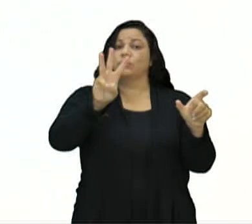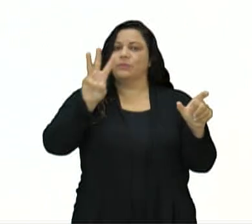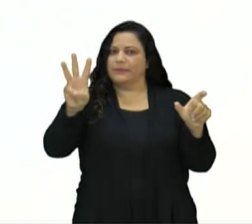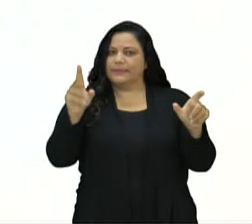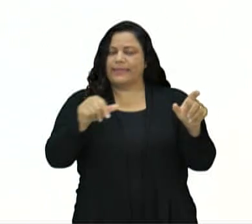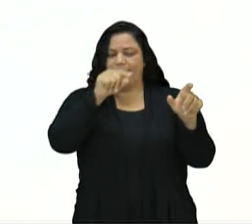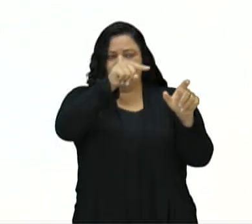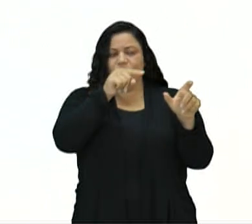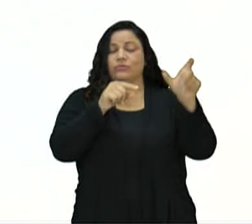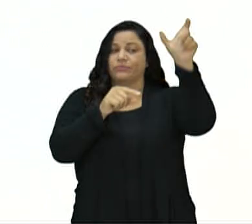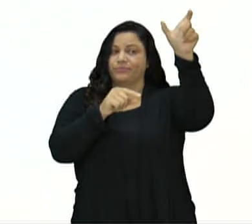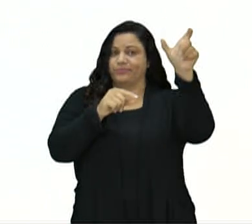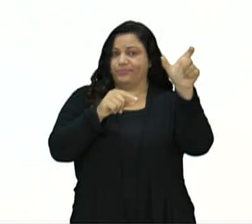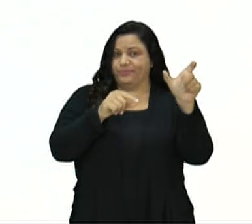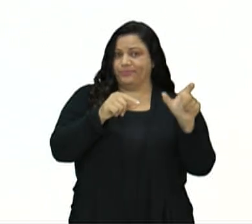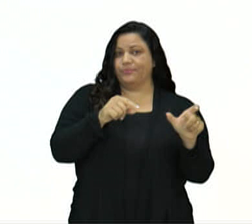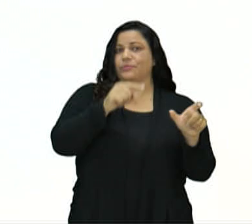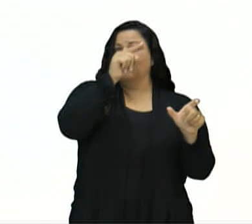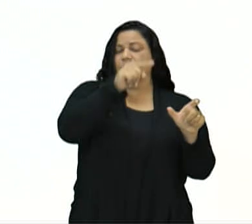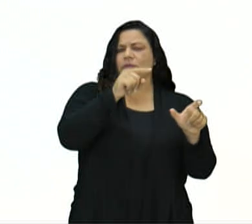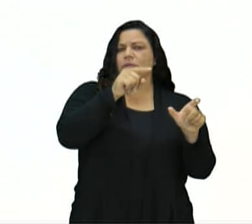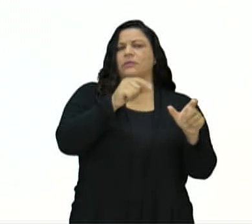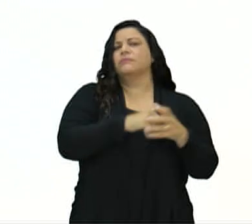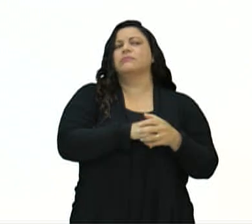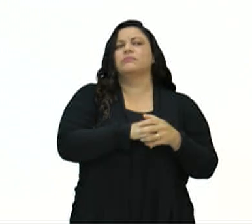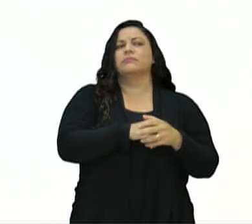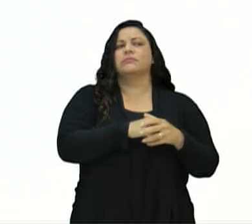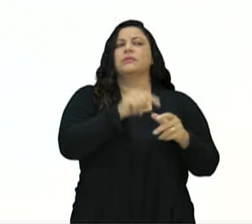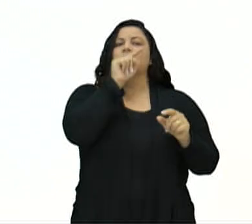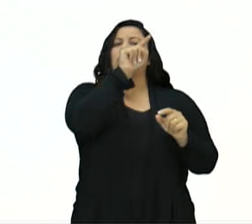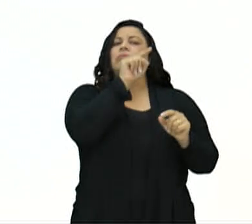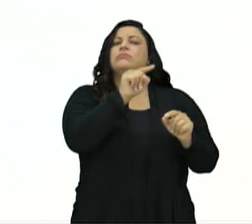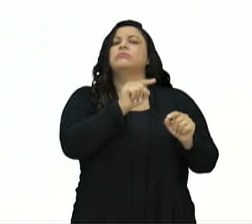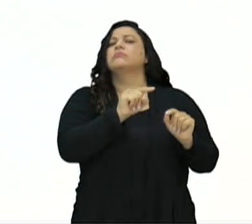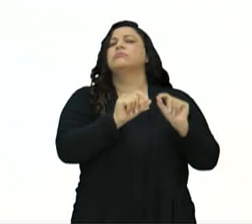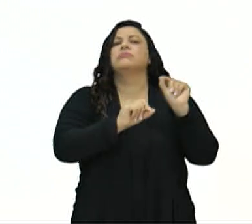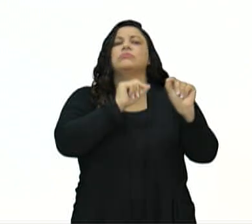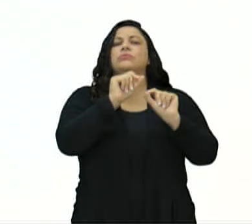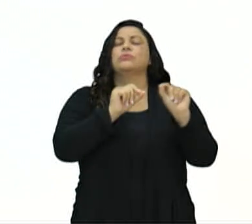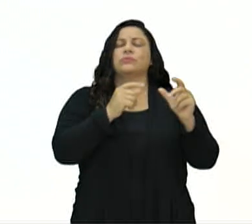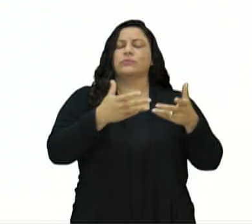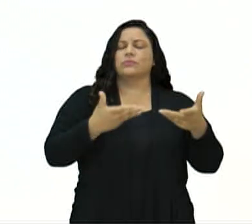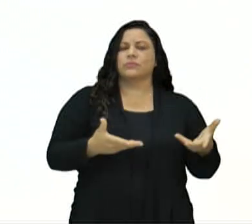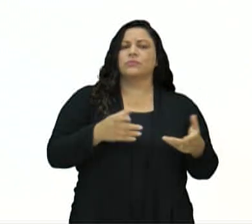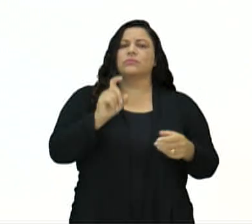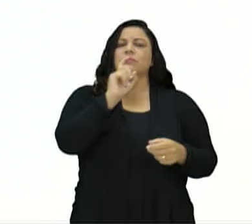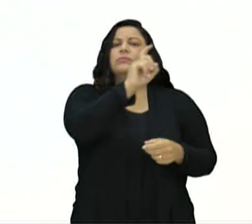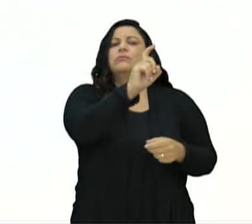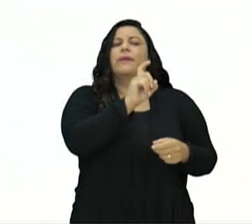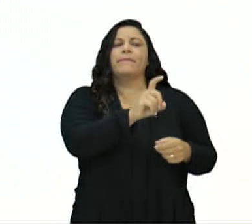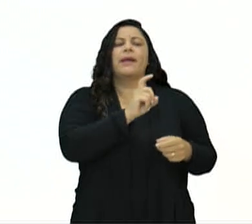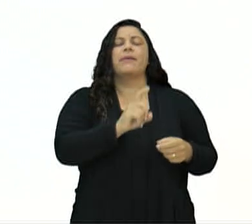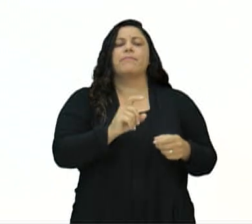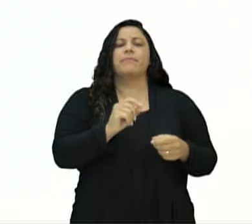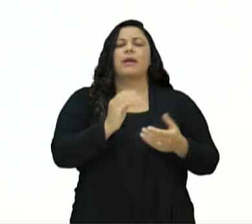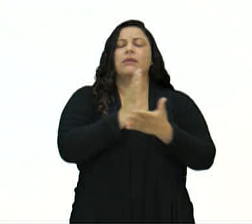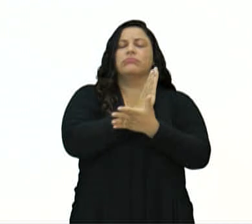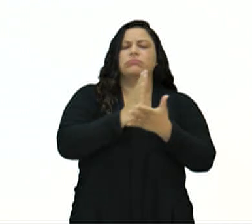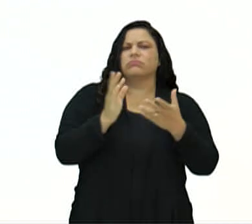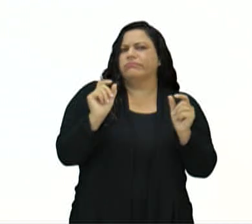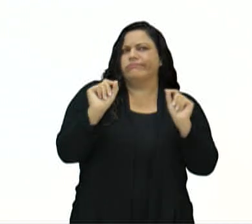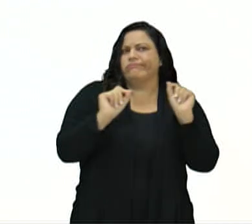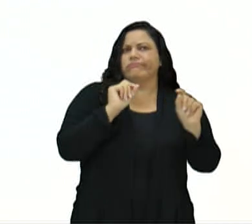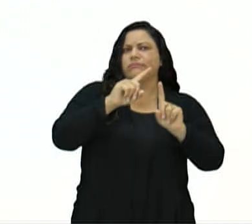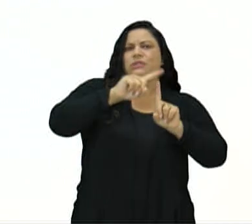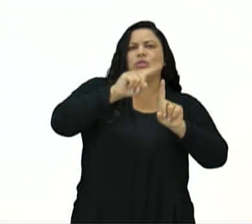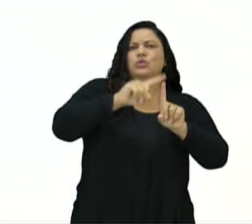existem aqui algumas opções que você vai clicar e vai estabelecer, você vai direcionando que tipo de